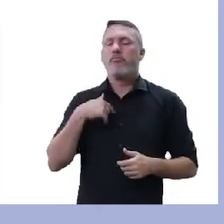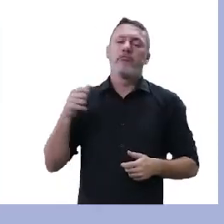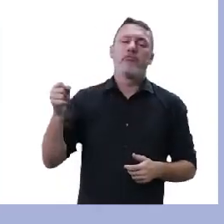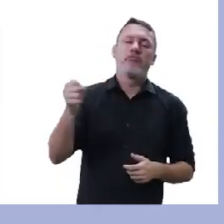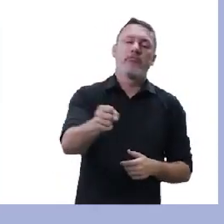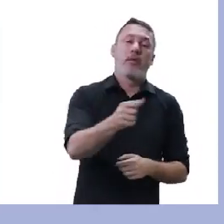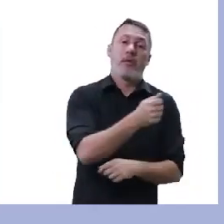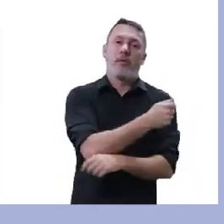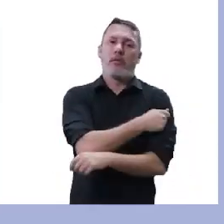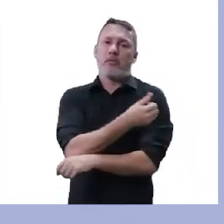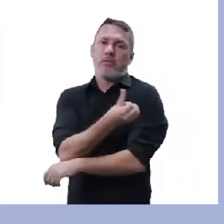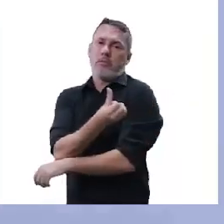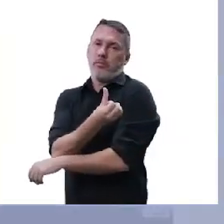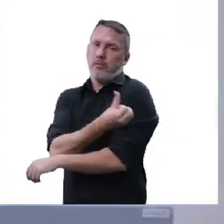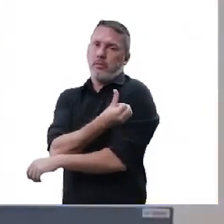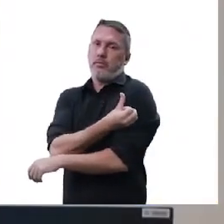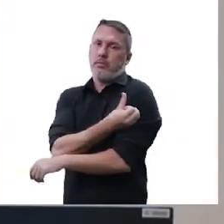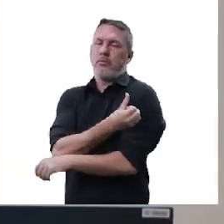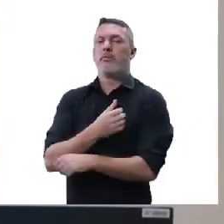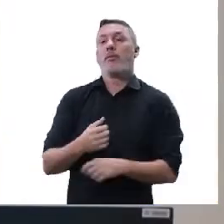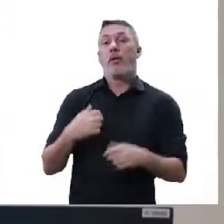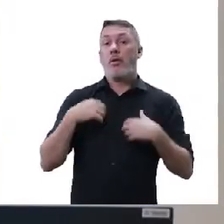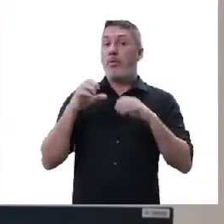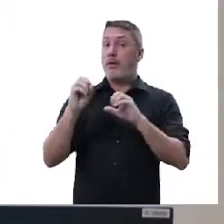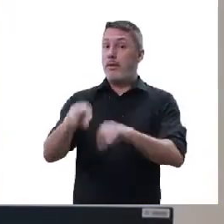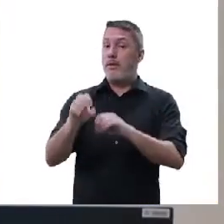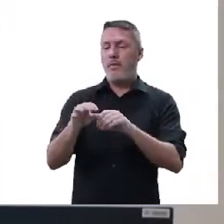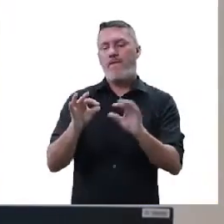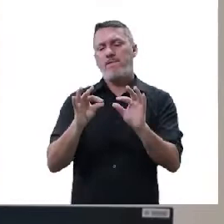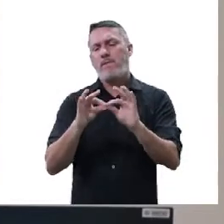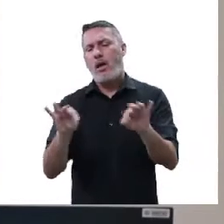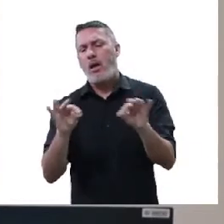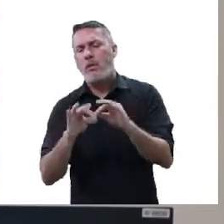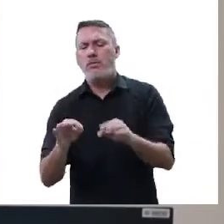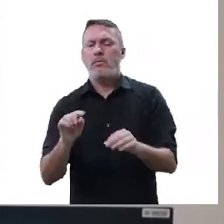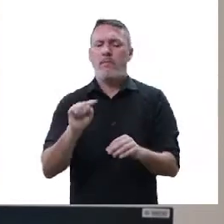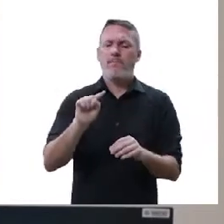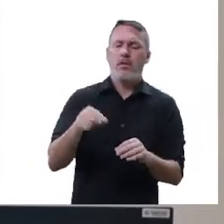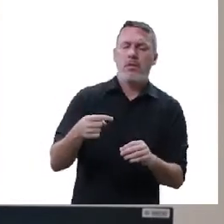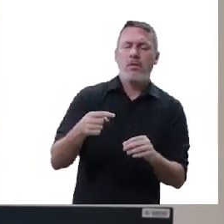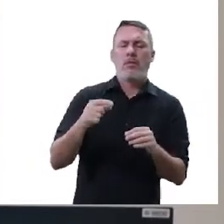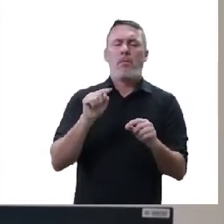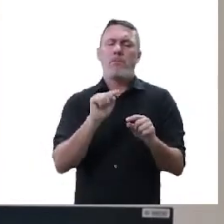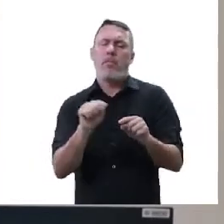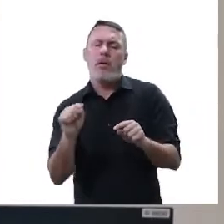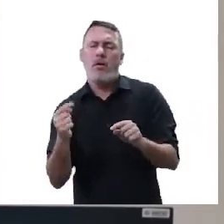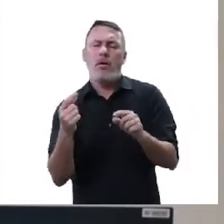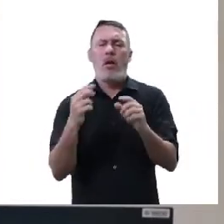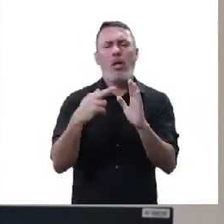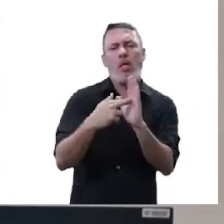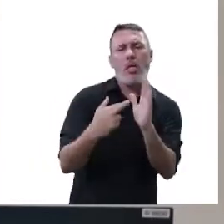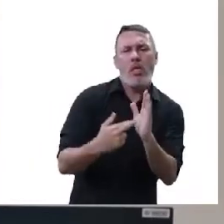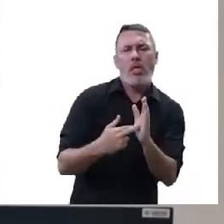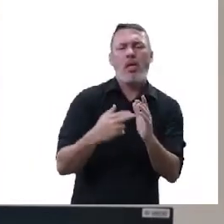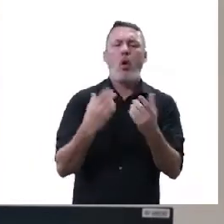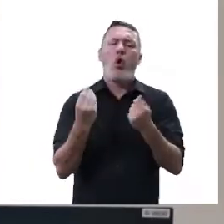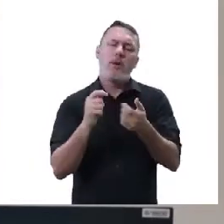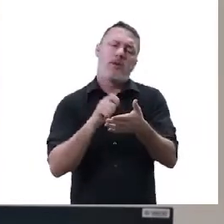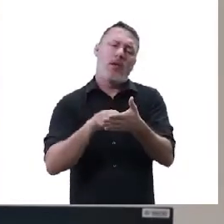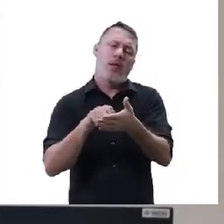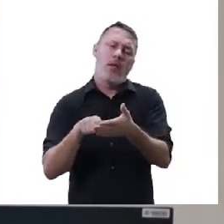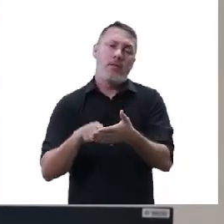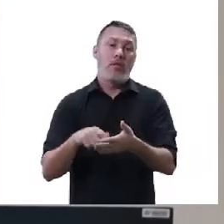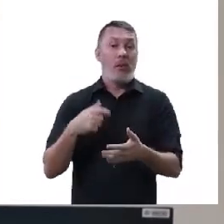sexto ano. Estou ensinando o aluno a formação das frases, período, orações. Estou falando ele na questão das